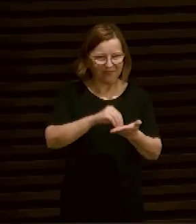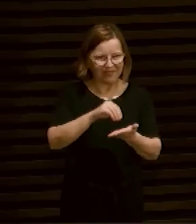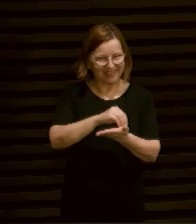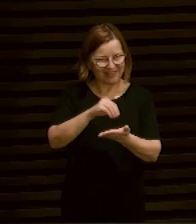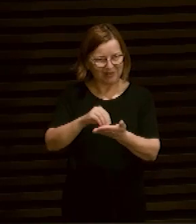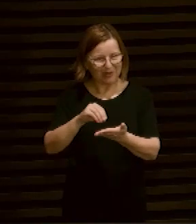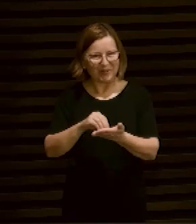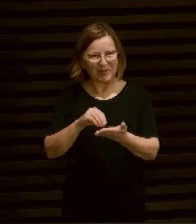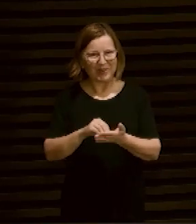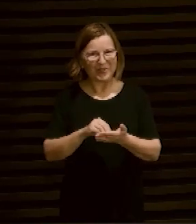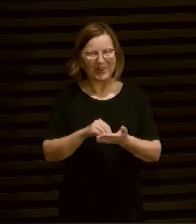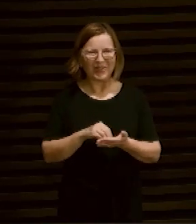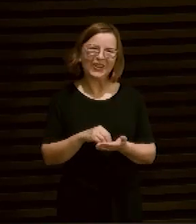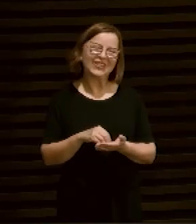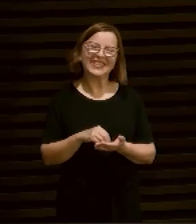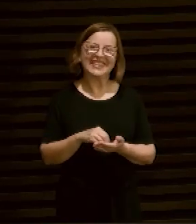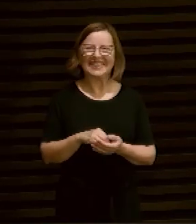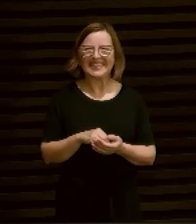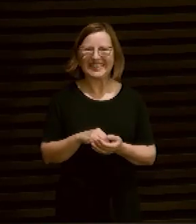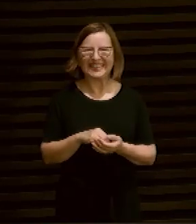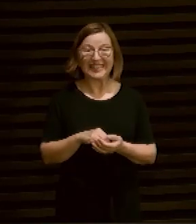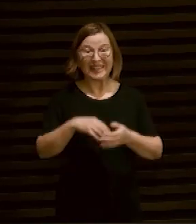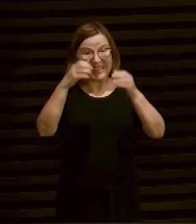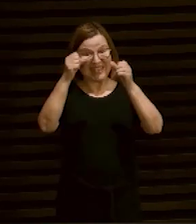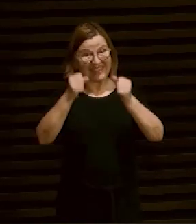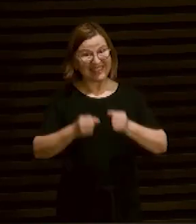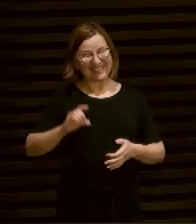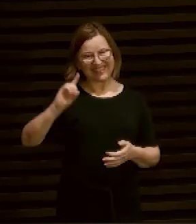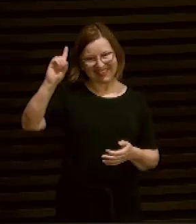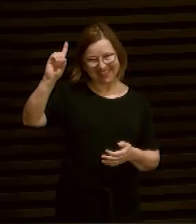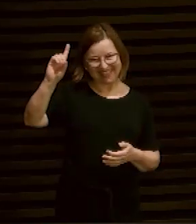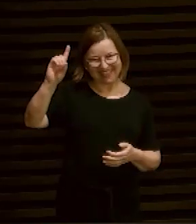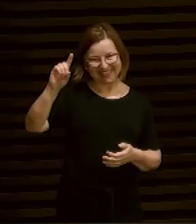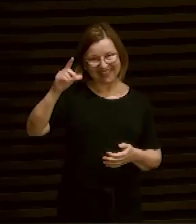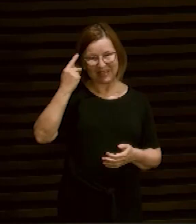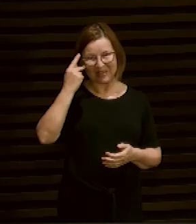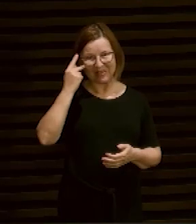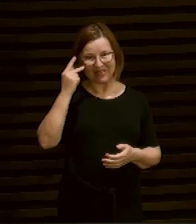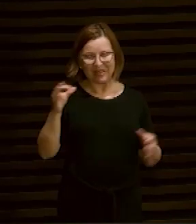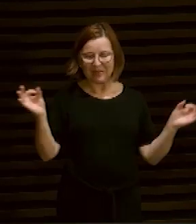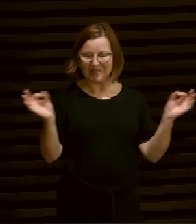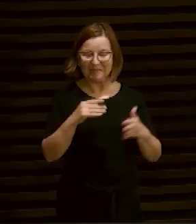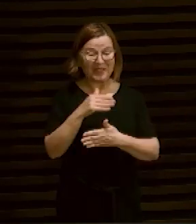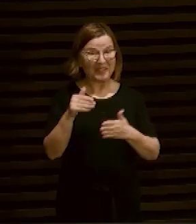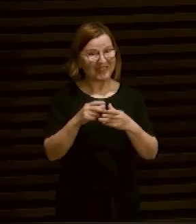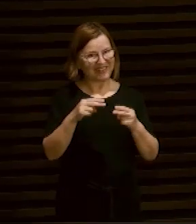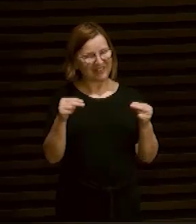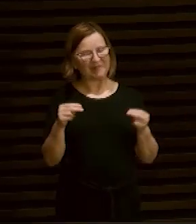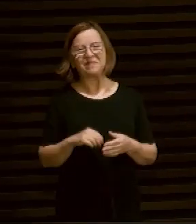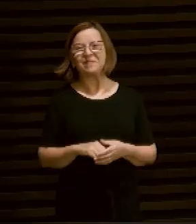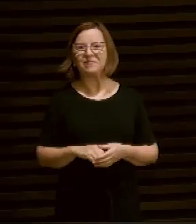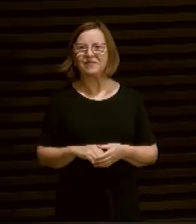do jogo de xadrez do poder de Deus para a consumação de todas as coisas.